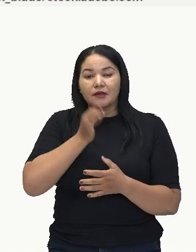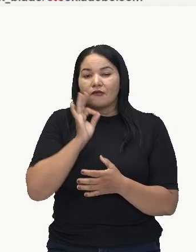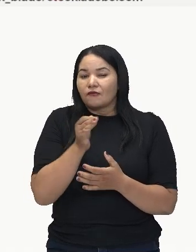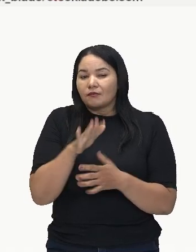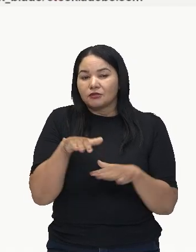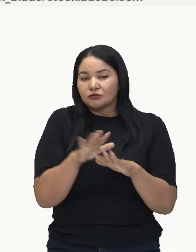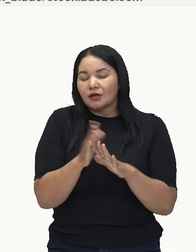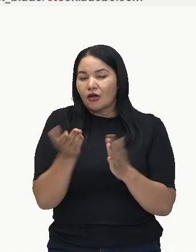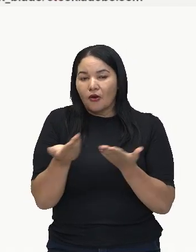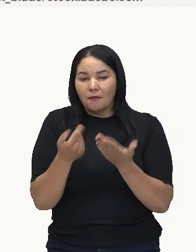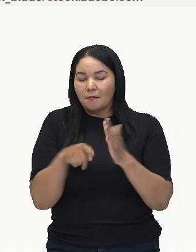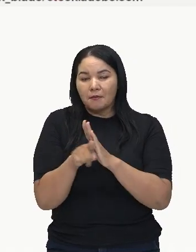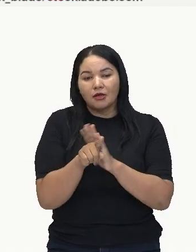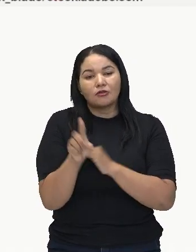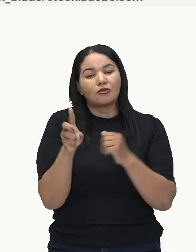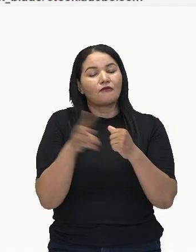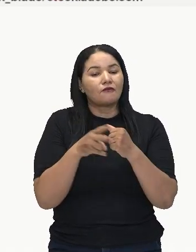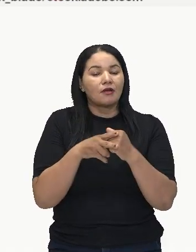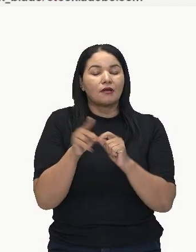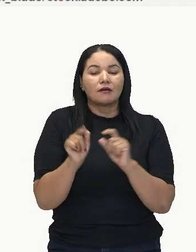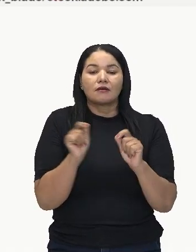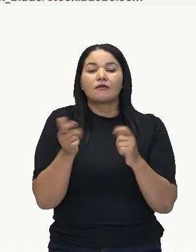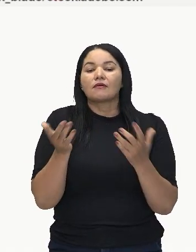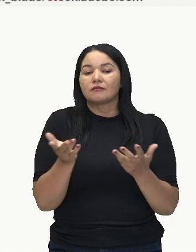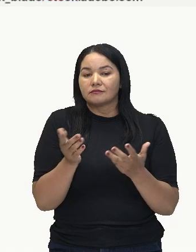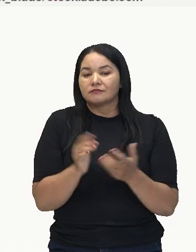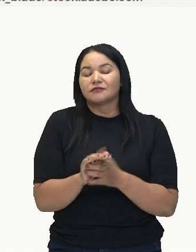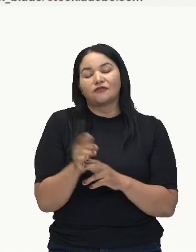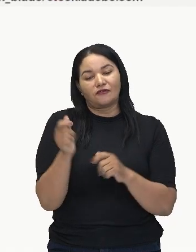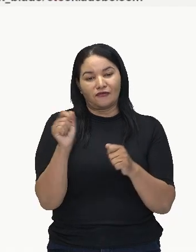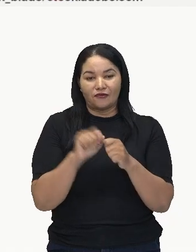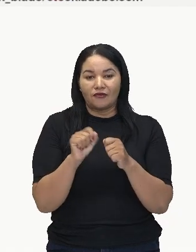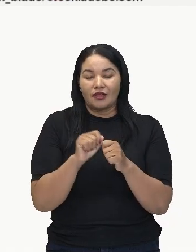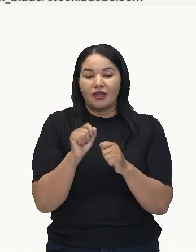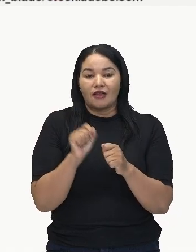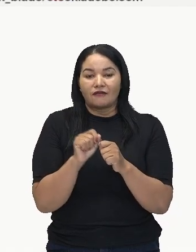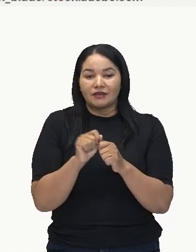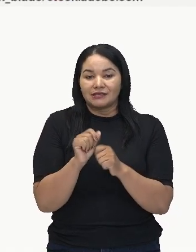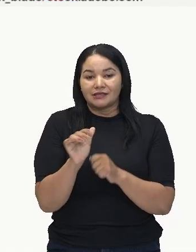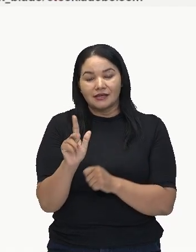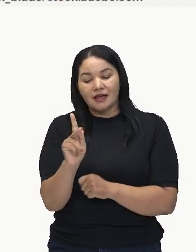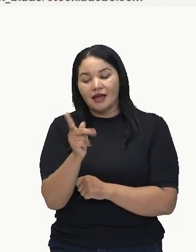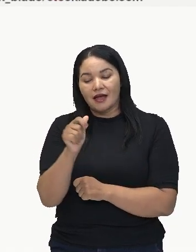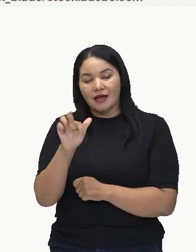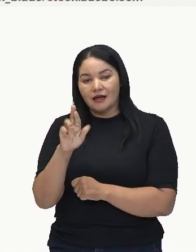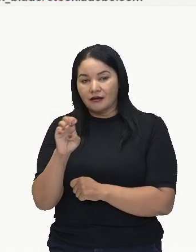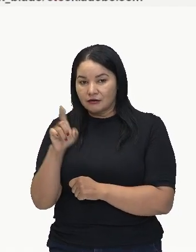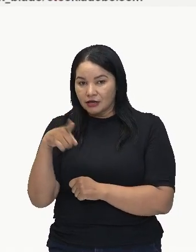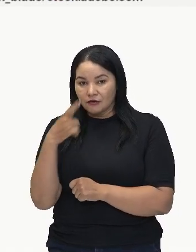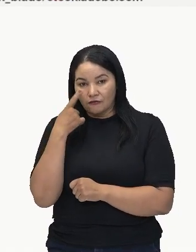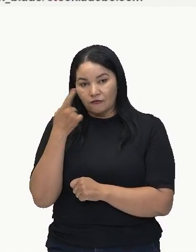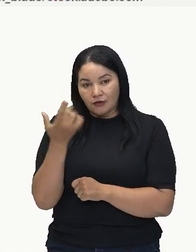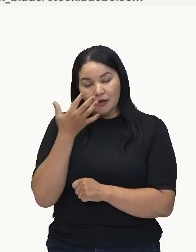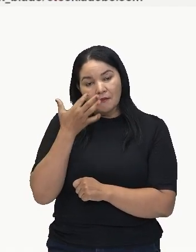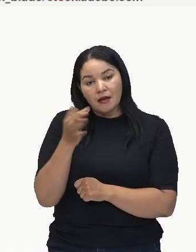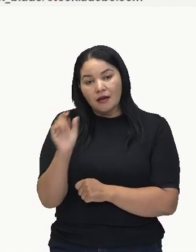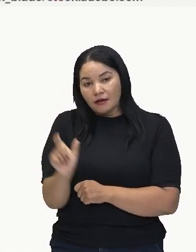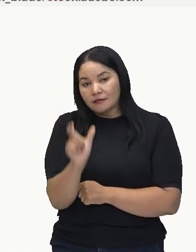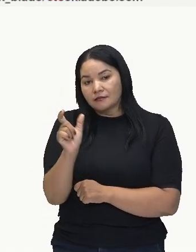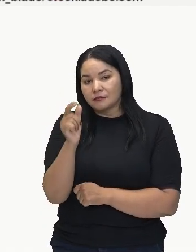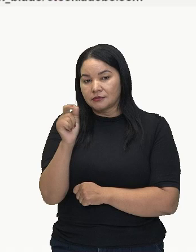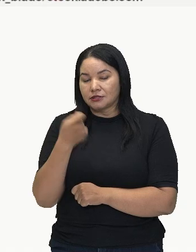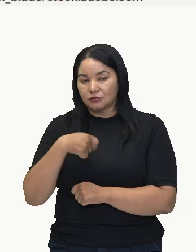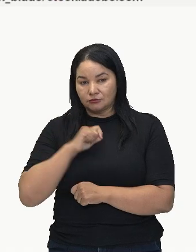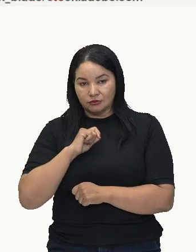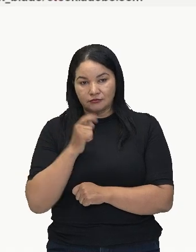a perguntinha ao verbo. Qual é o verbo aqui? É o verbo fazer. Haré. Na primeira pessoa de singular, eu, né?